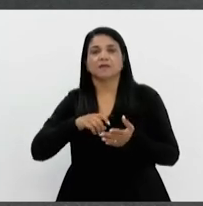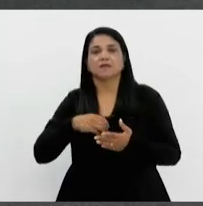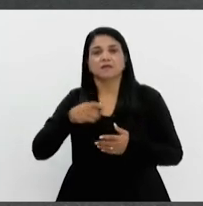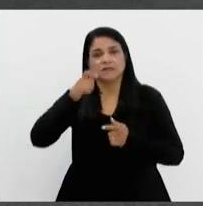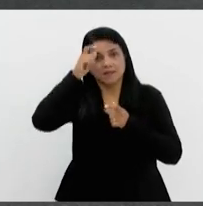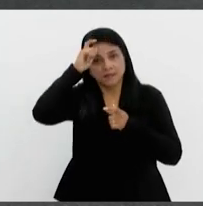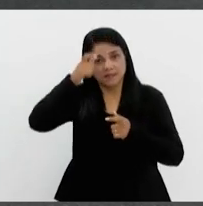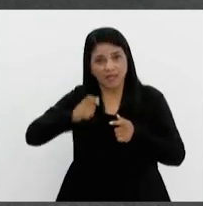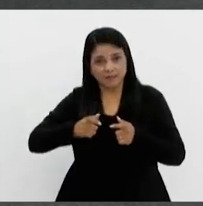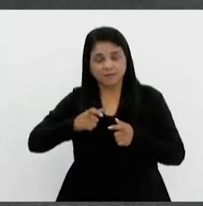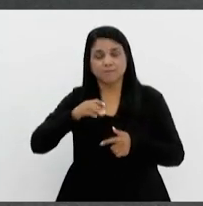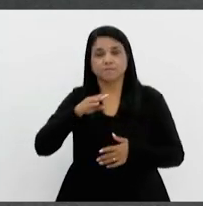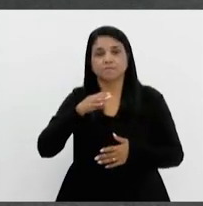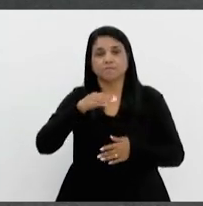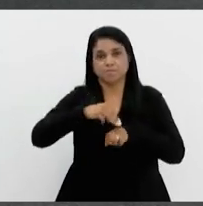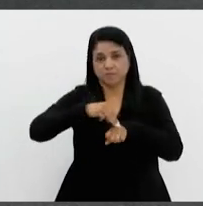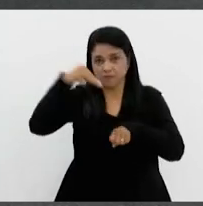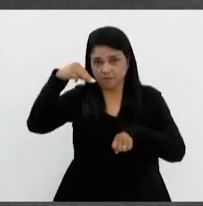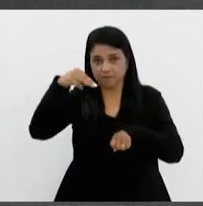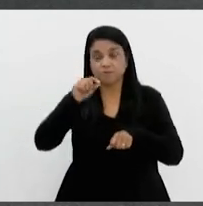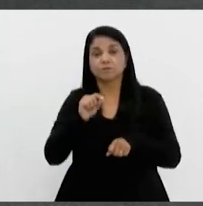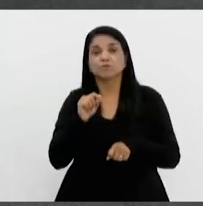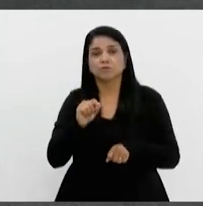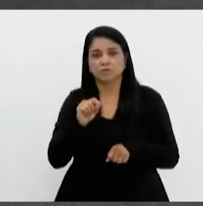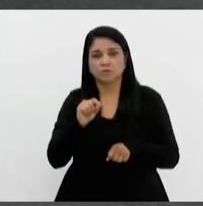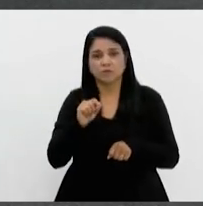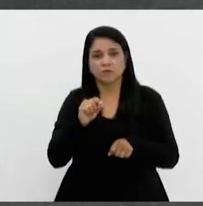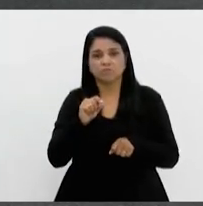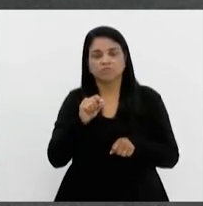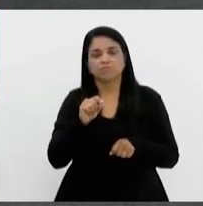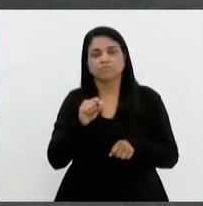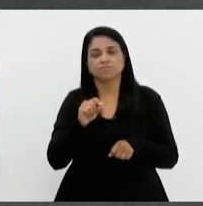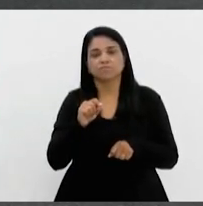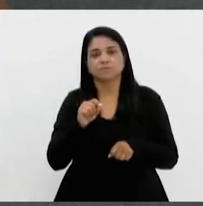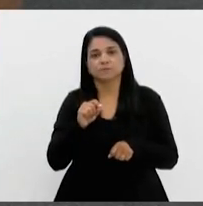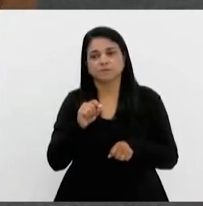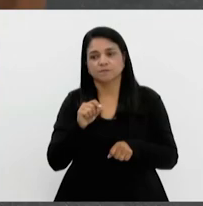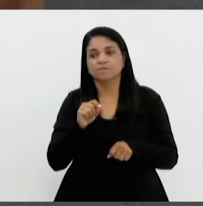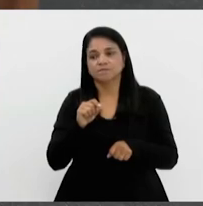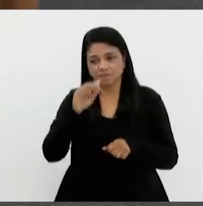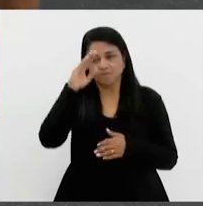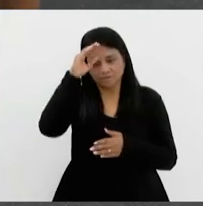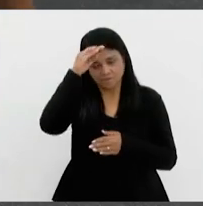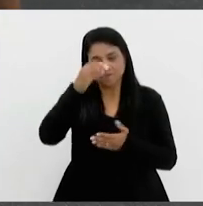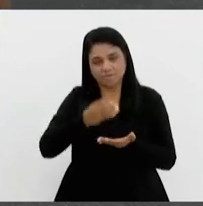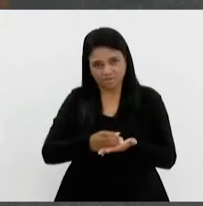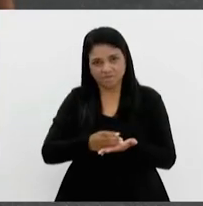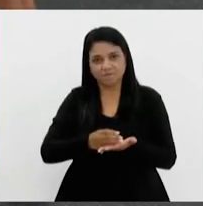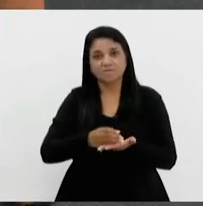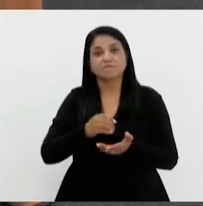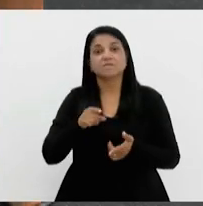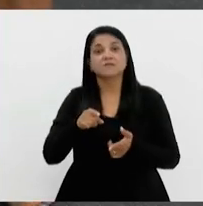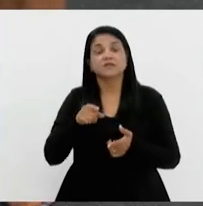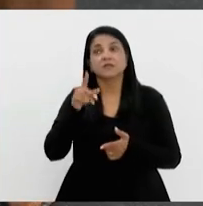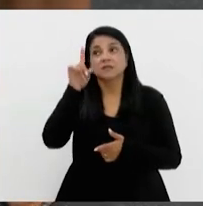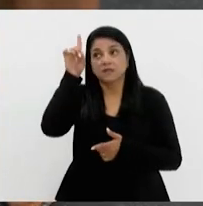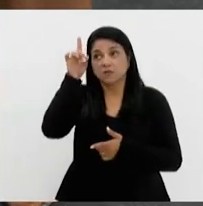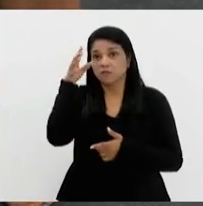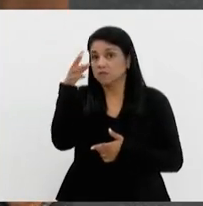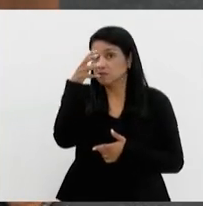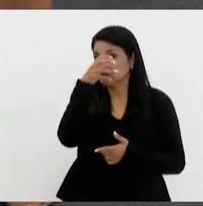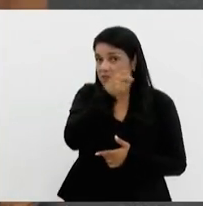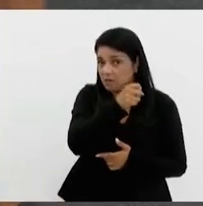E ele dizia o seguinte na tese, que Deus salva